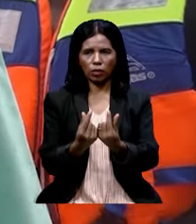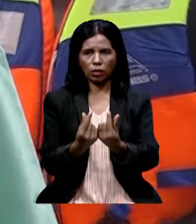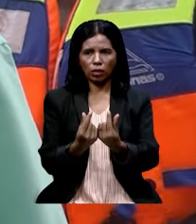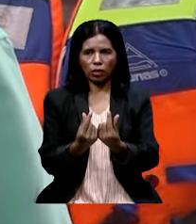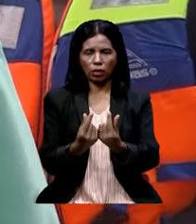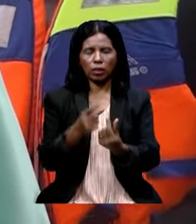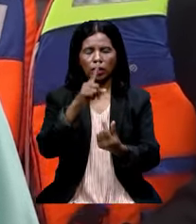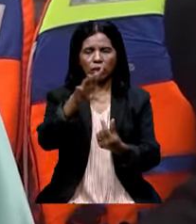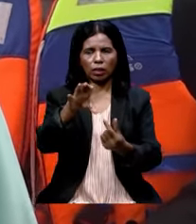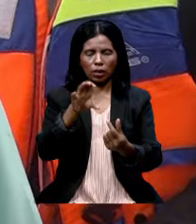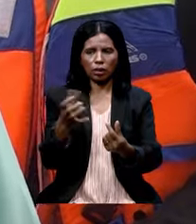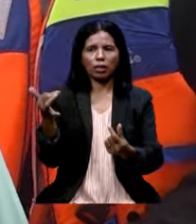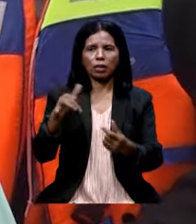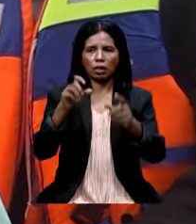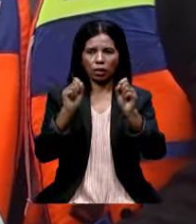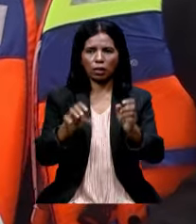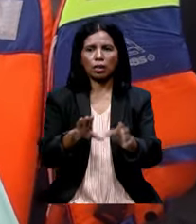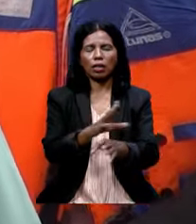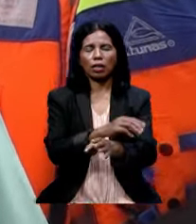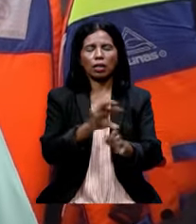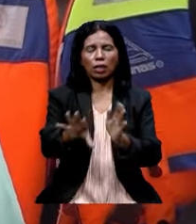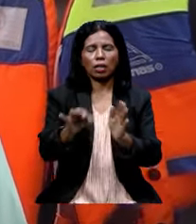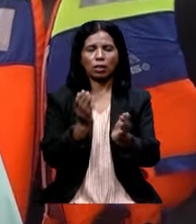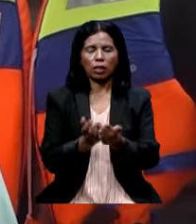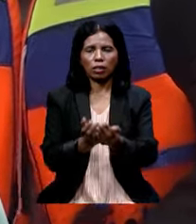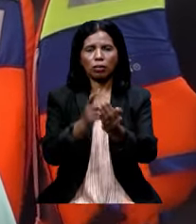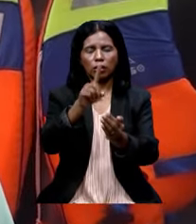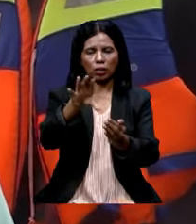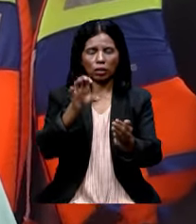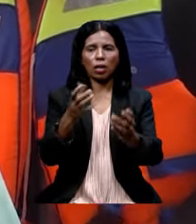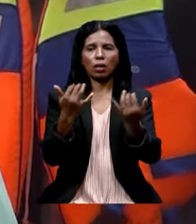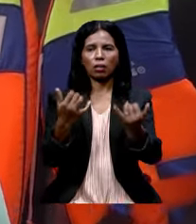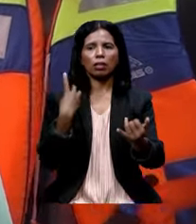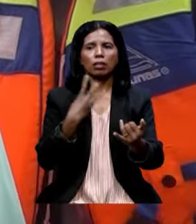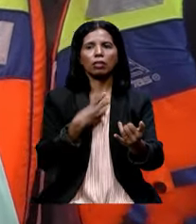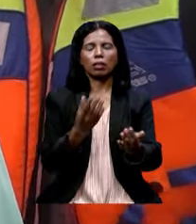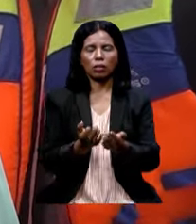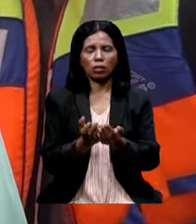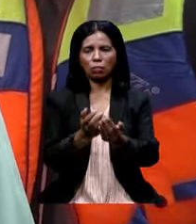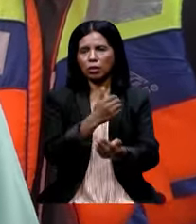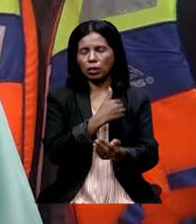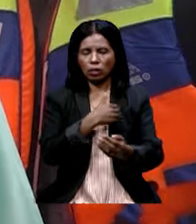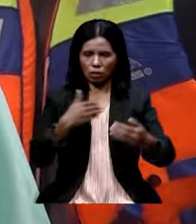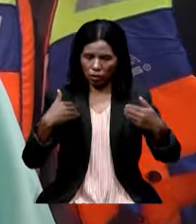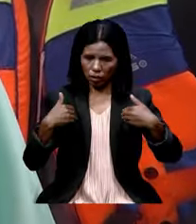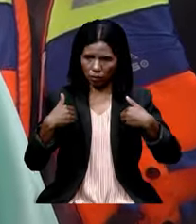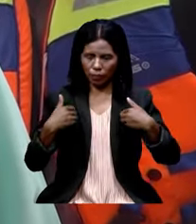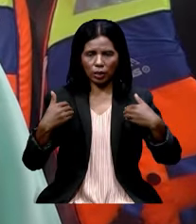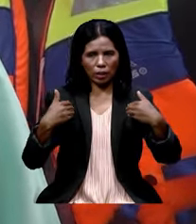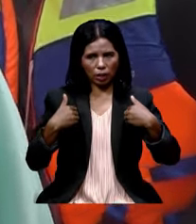exemplo, Atos Ida, Sida tem que retar ro Atos Ida. Mas bem, agora aí tem a Roma, que se dá o que é, e a dentro